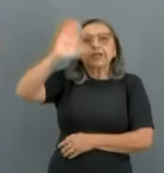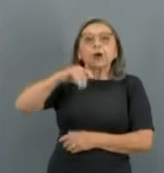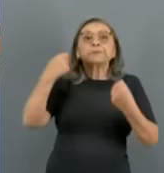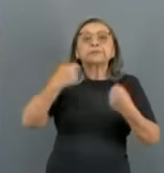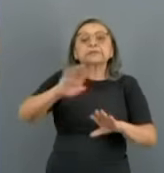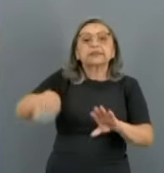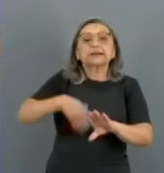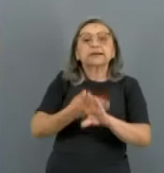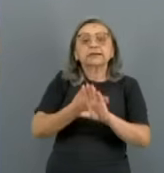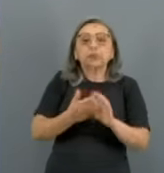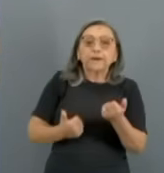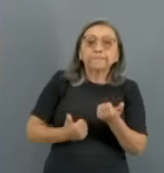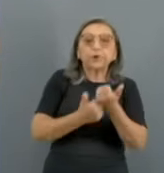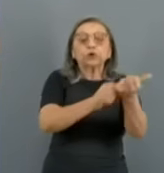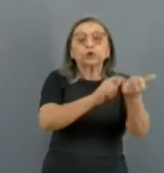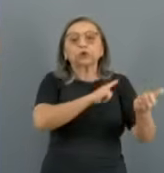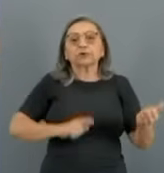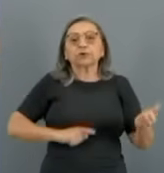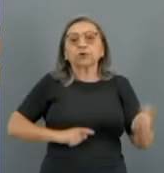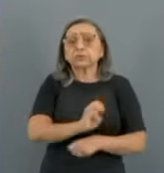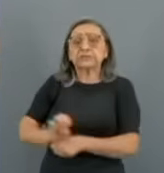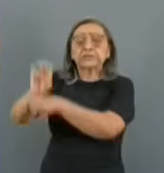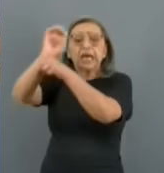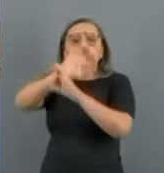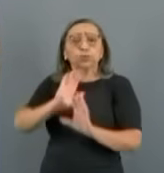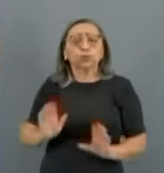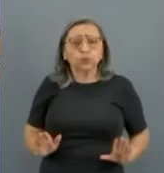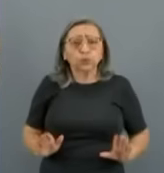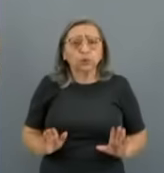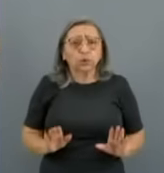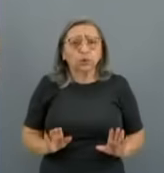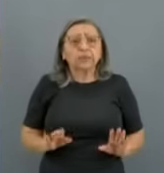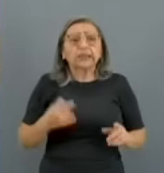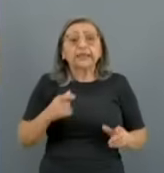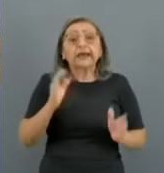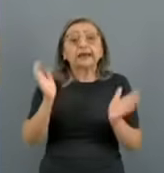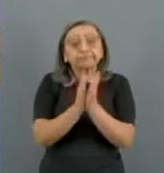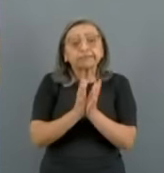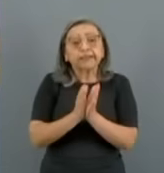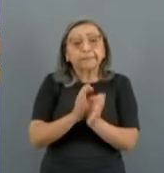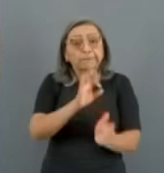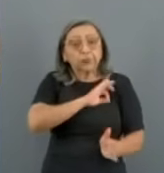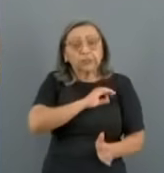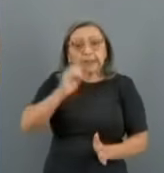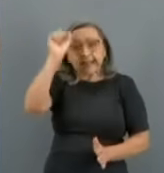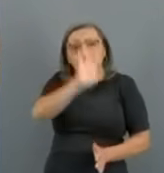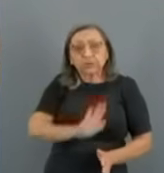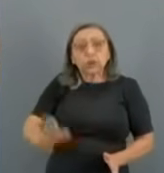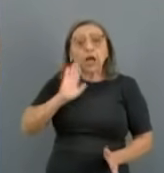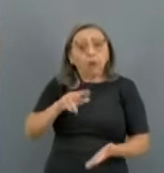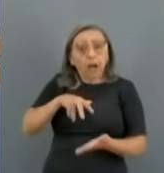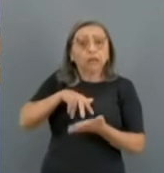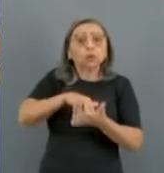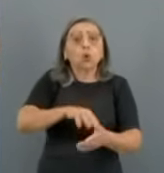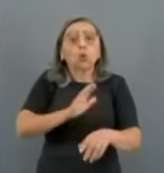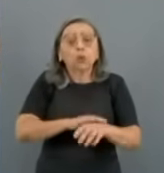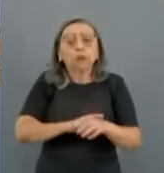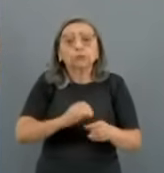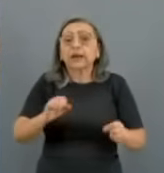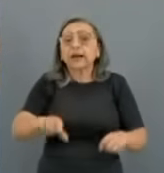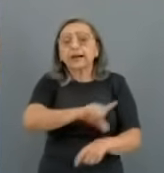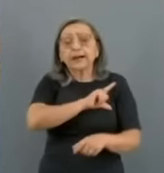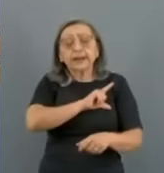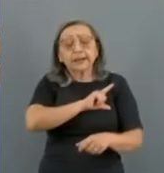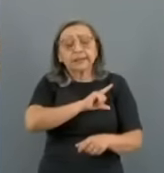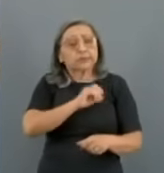do governador do estado, exceto em caso de intervenção federal. E a Força Nacional atuou após a intervenção. Antes não